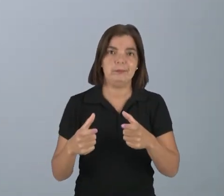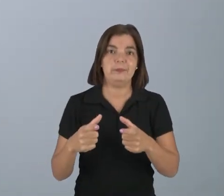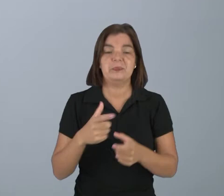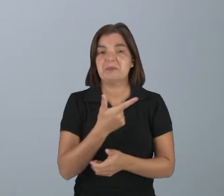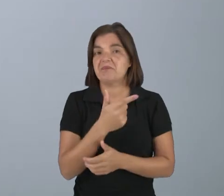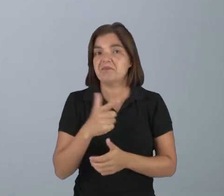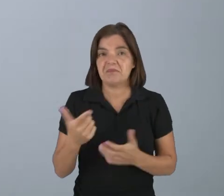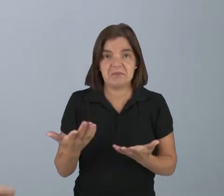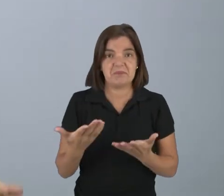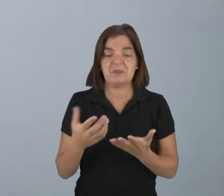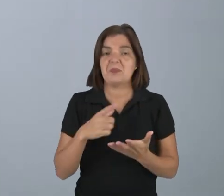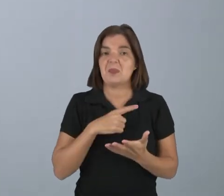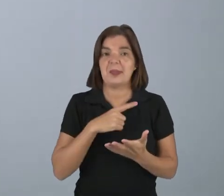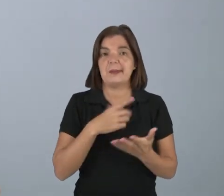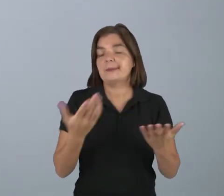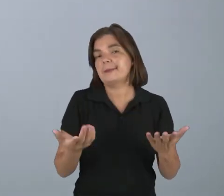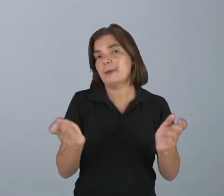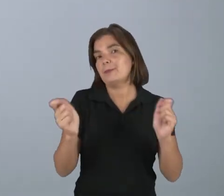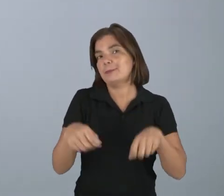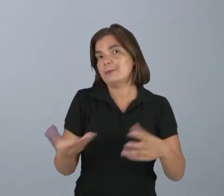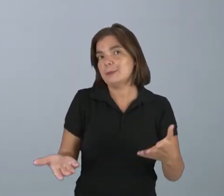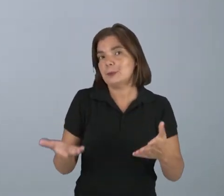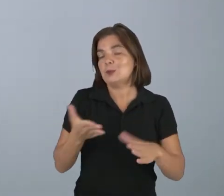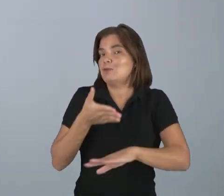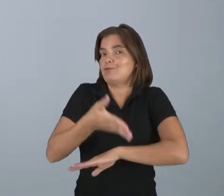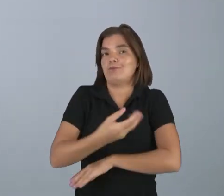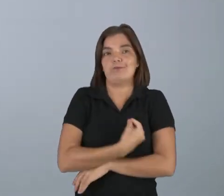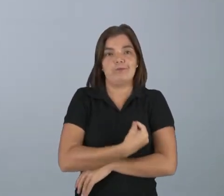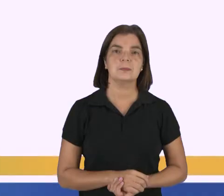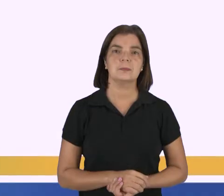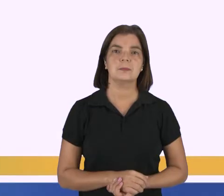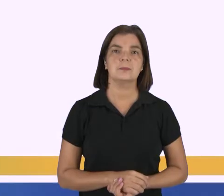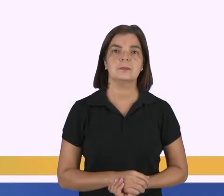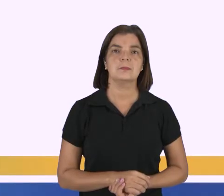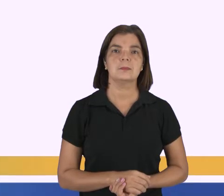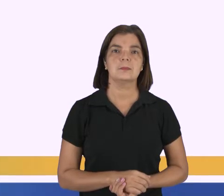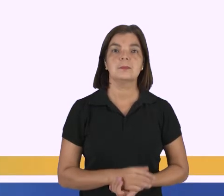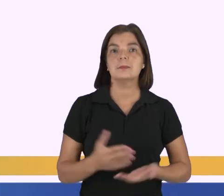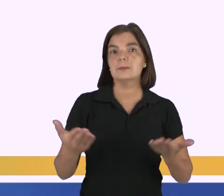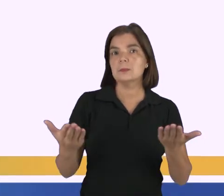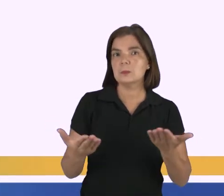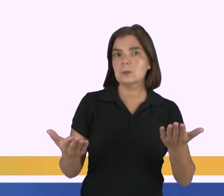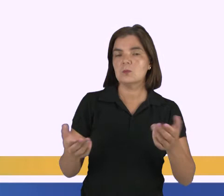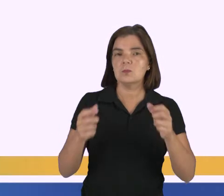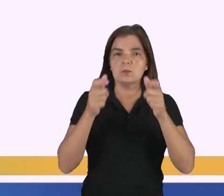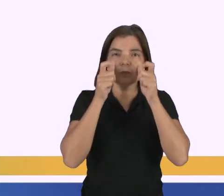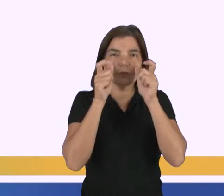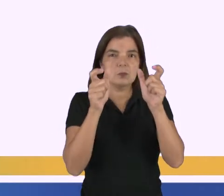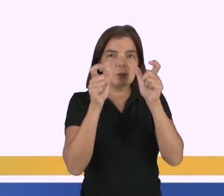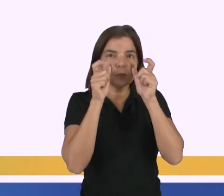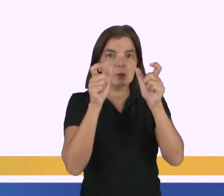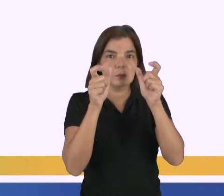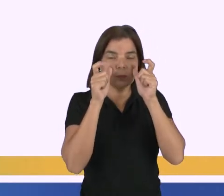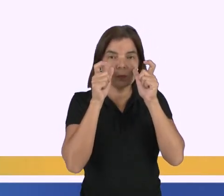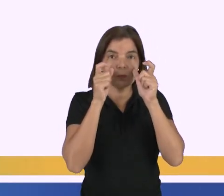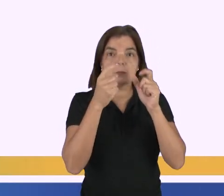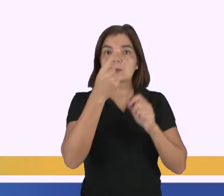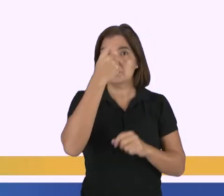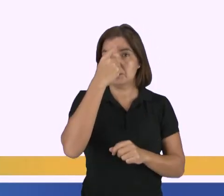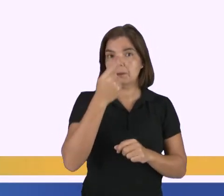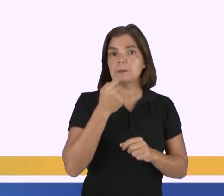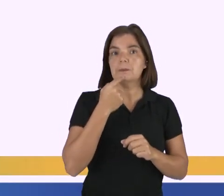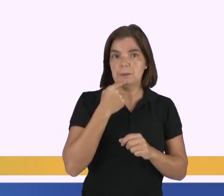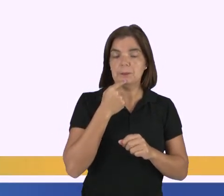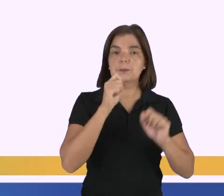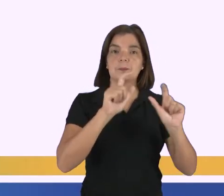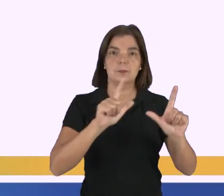não, pelo certo, não deveriam nem ser ocupadas. Agora fica bem atento, acompanha comigo na tela